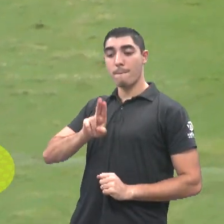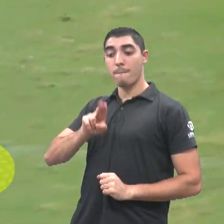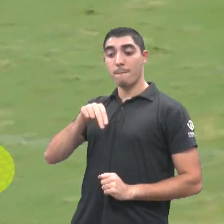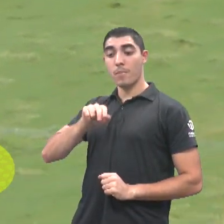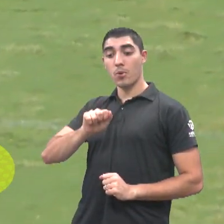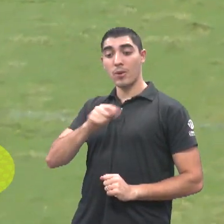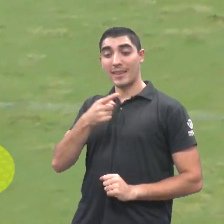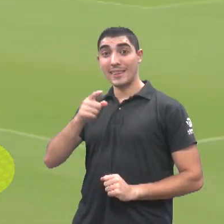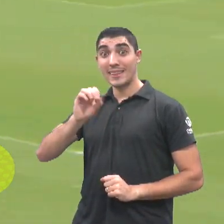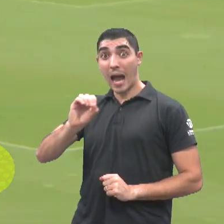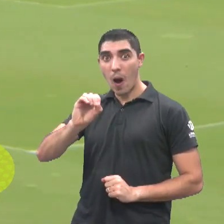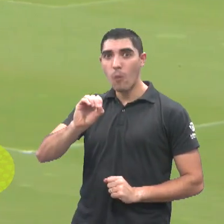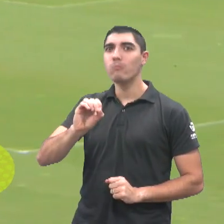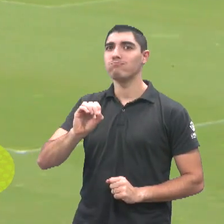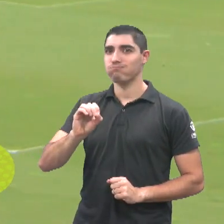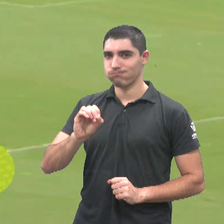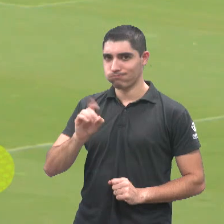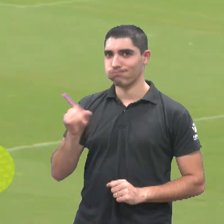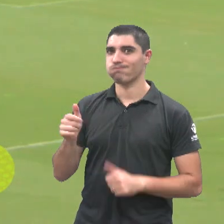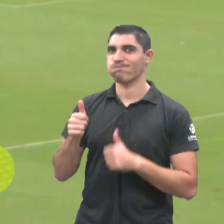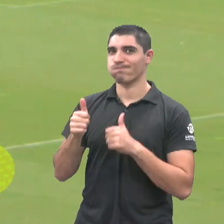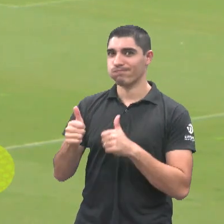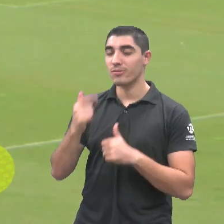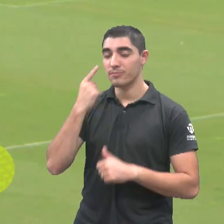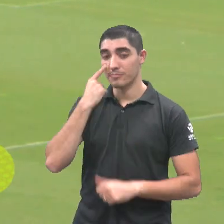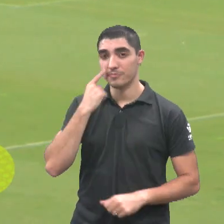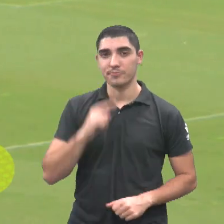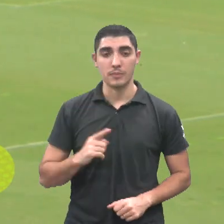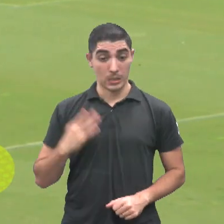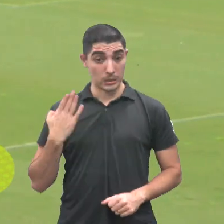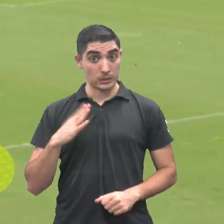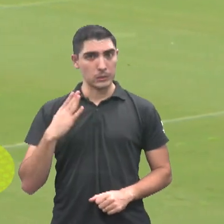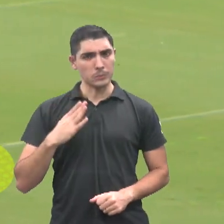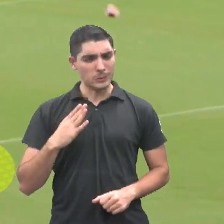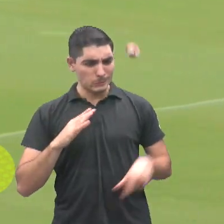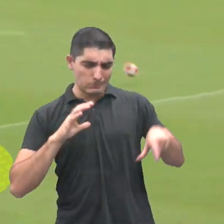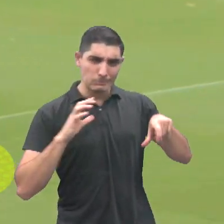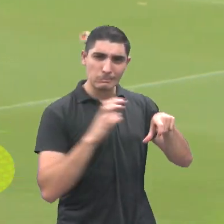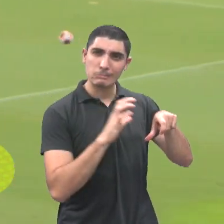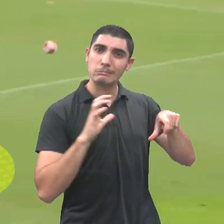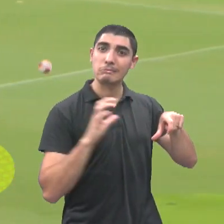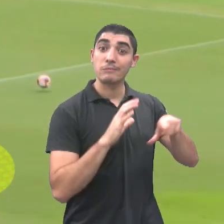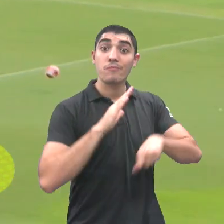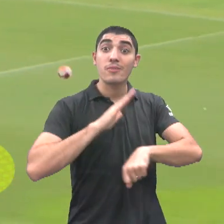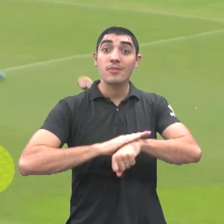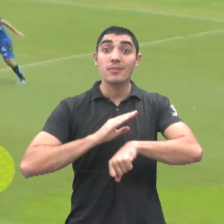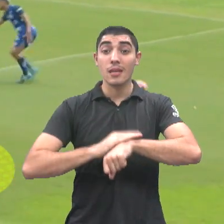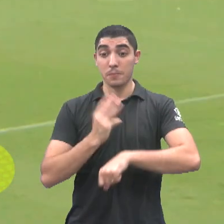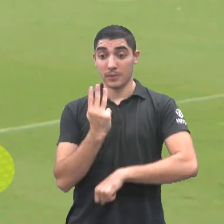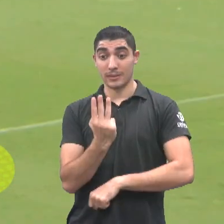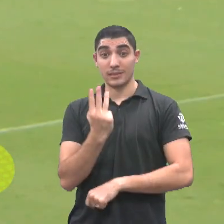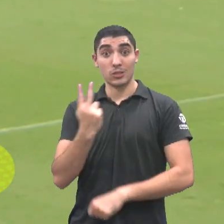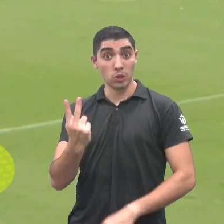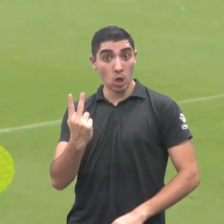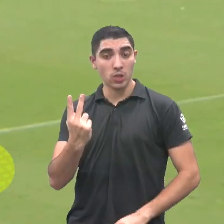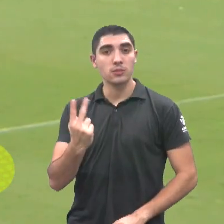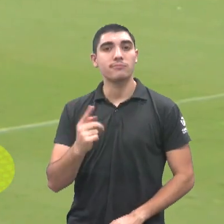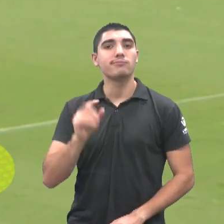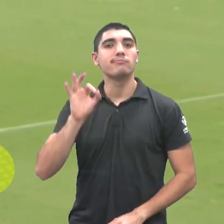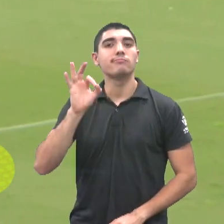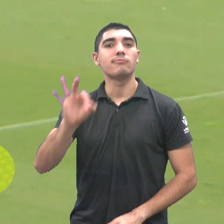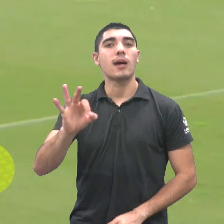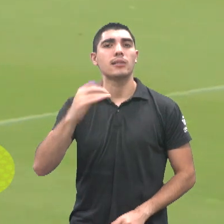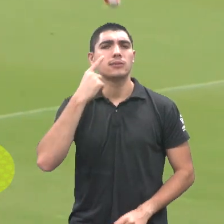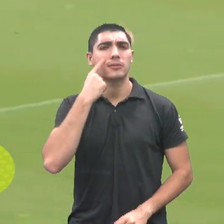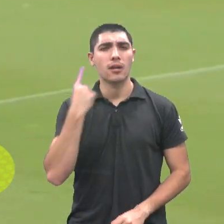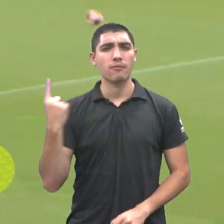jogo. O São Bento continuou no ataque e aos 32, Fabrício cometeu pênalti